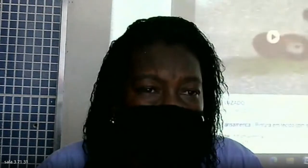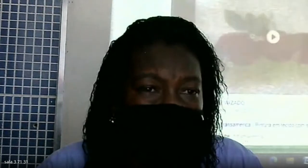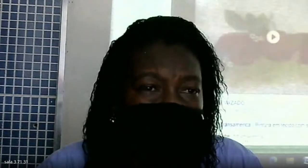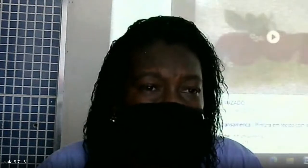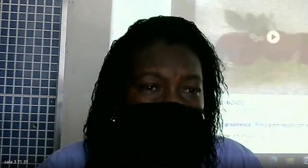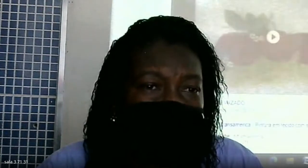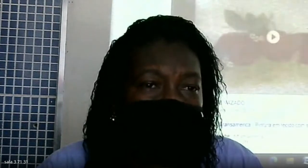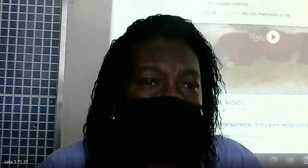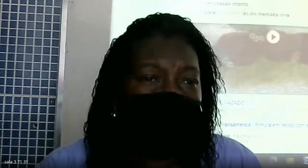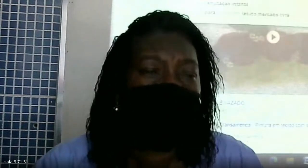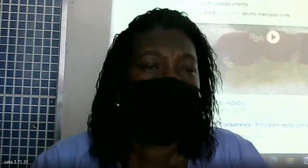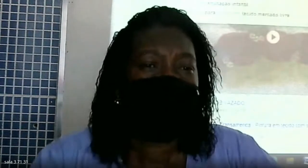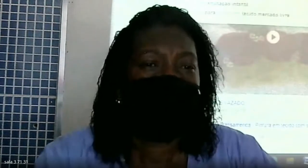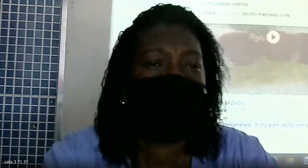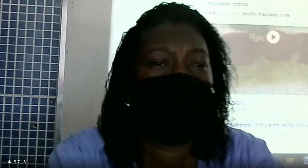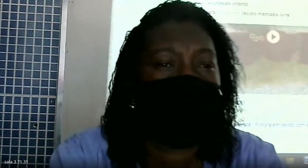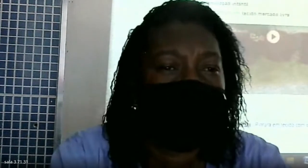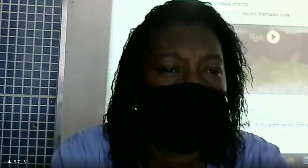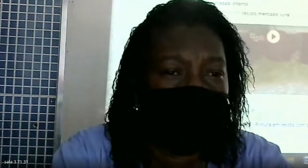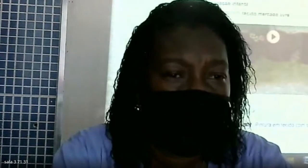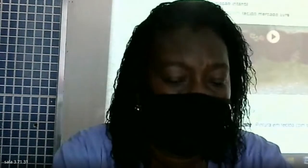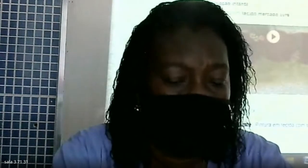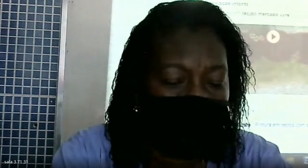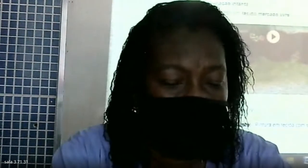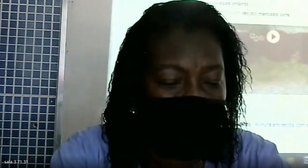escolar. Vamos fazer uma bolinha. Vamos fazer um